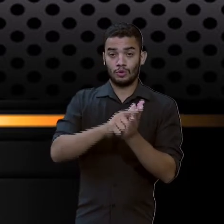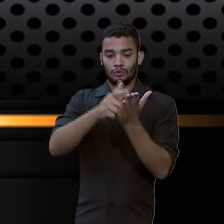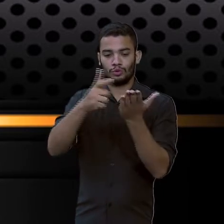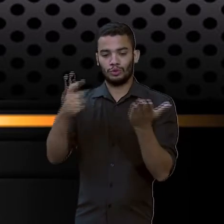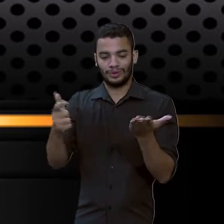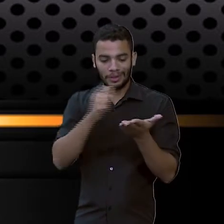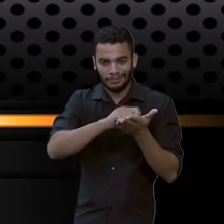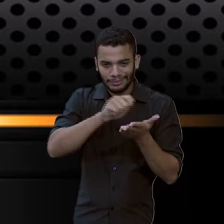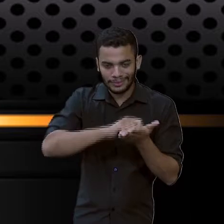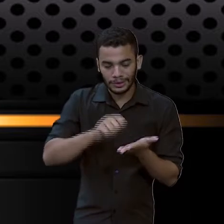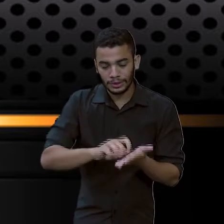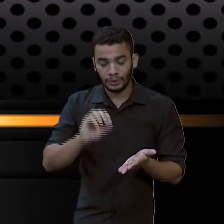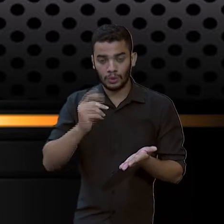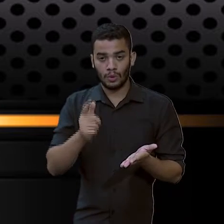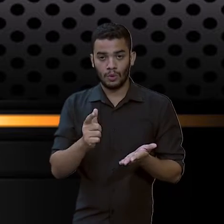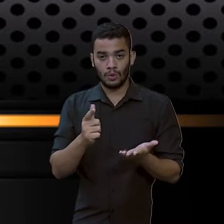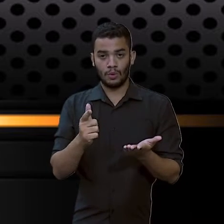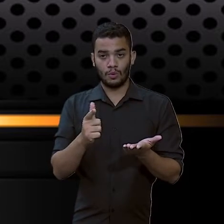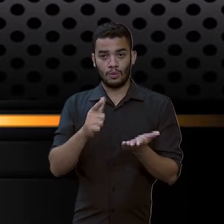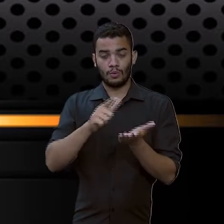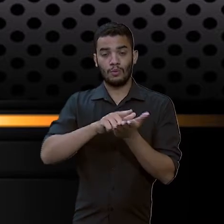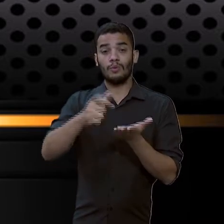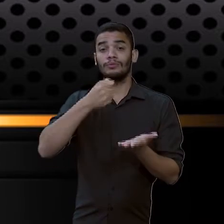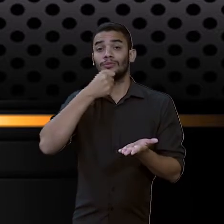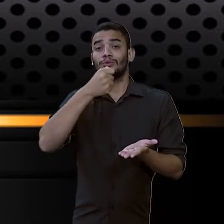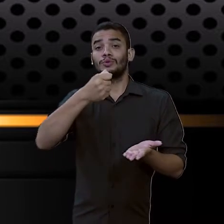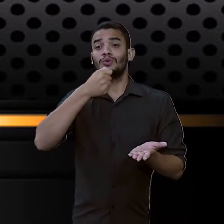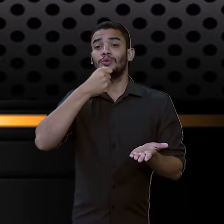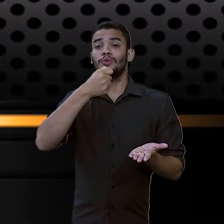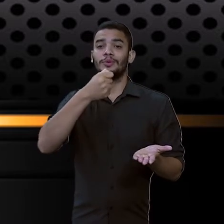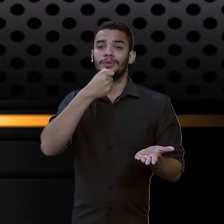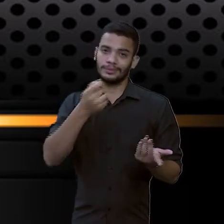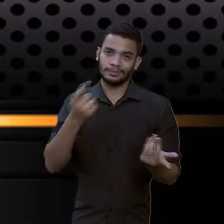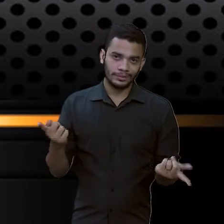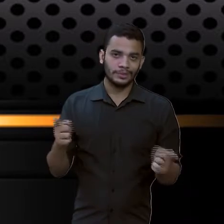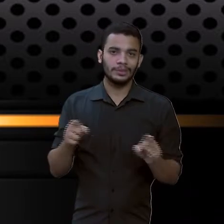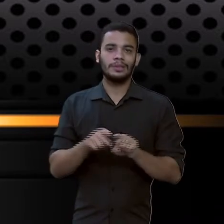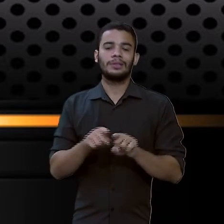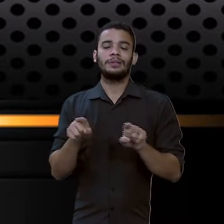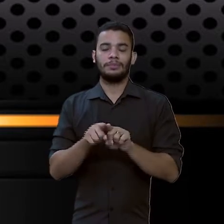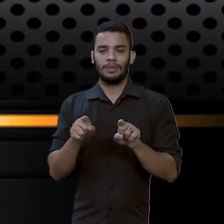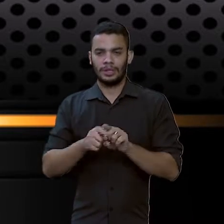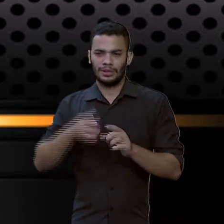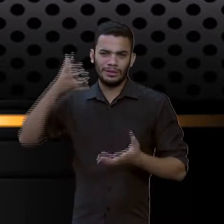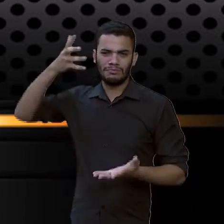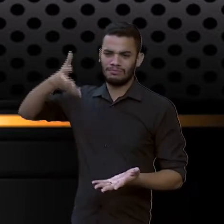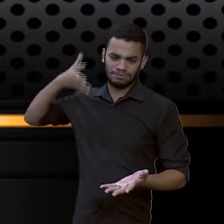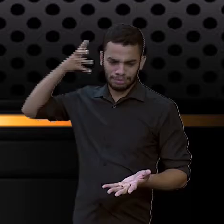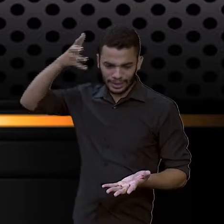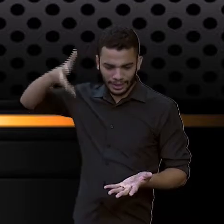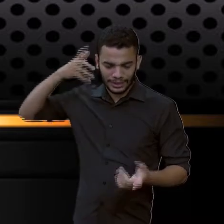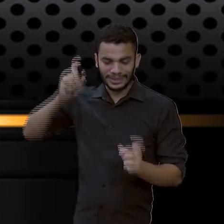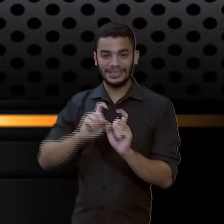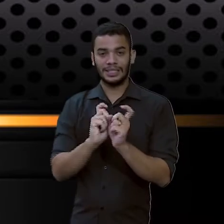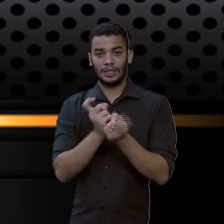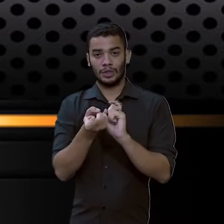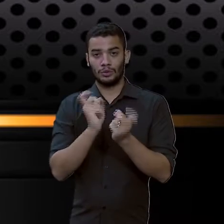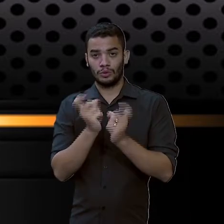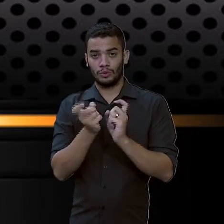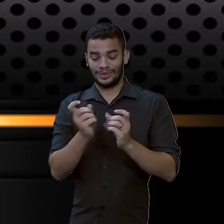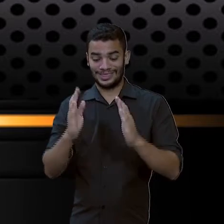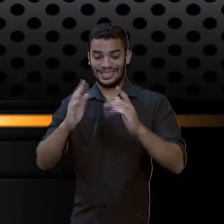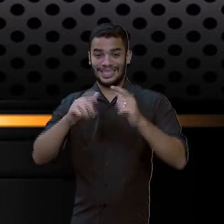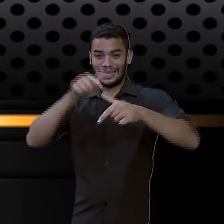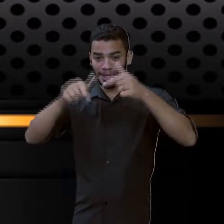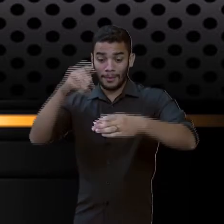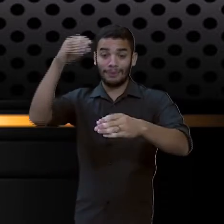políticos, em discursos públicos, em palestras, em seminários, em reuniões de trabalho, em